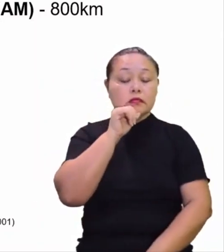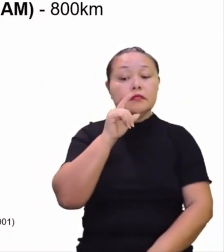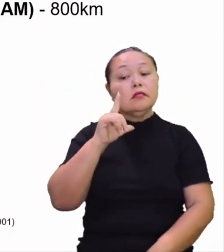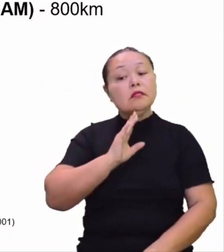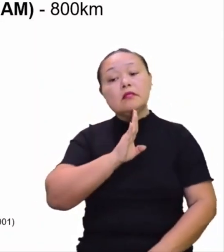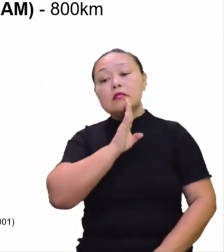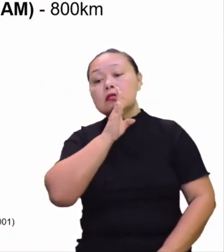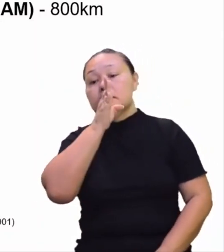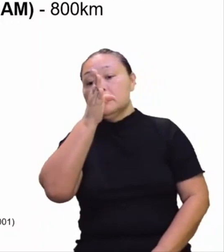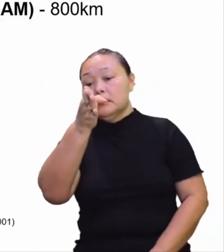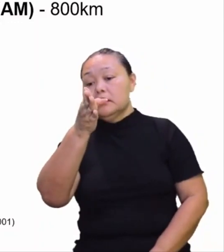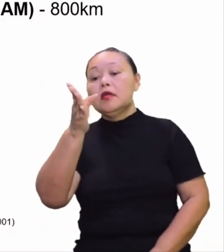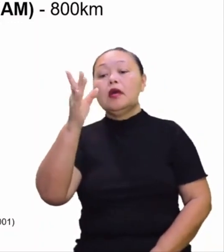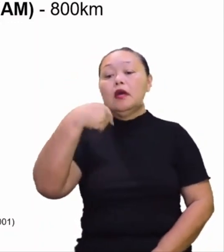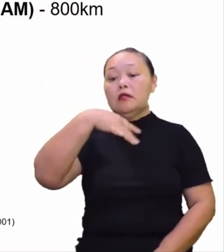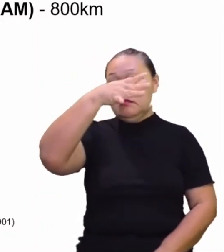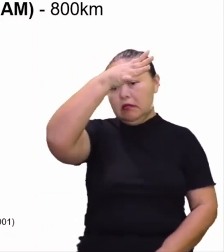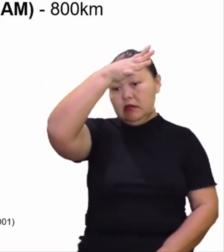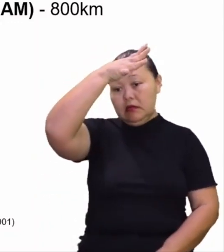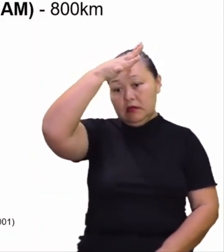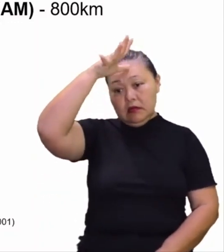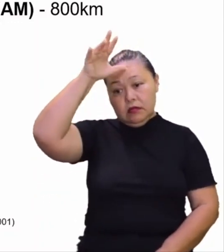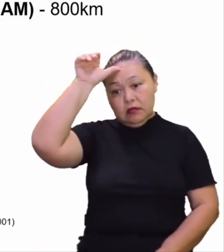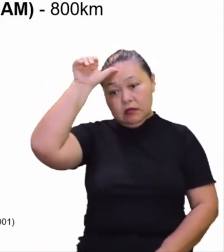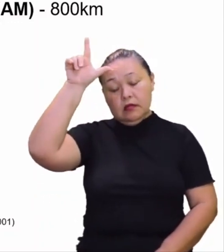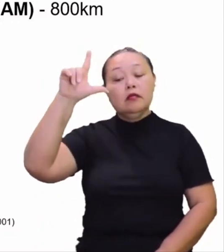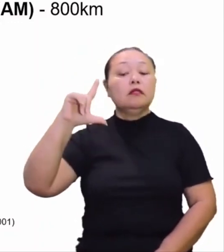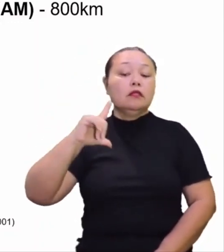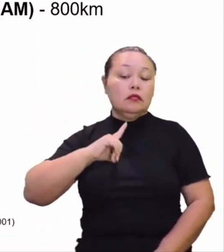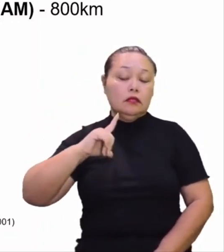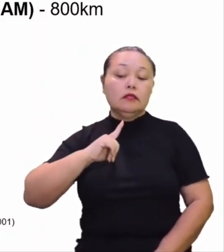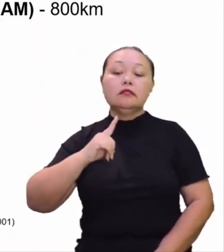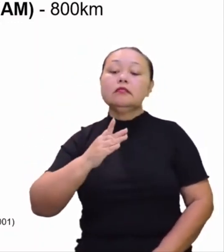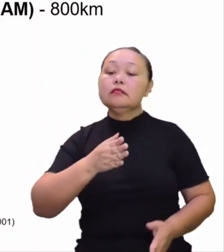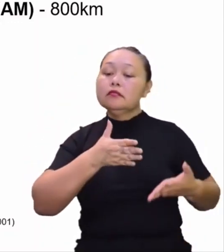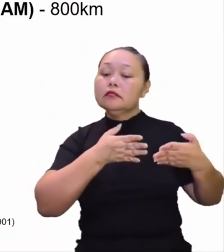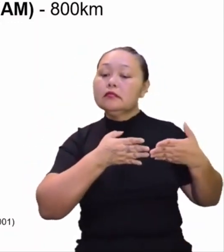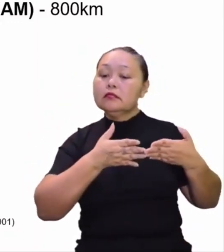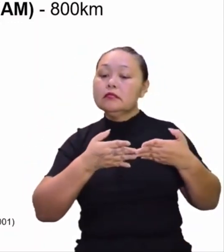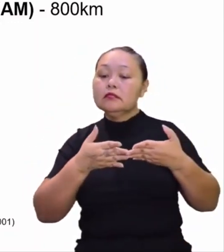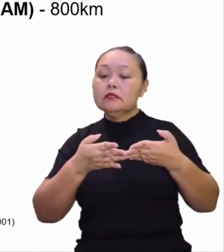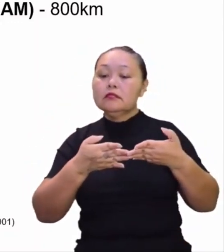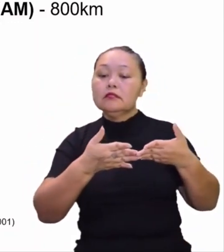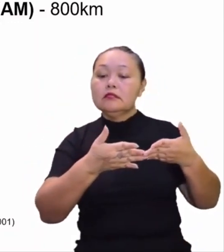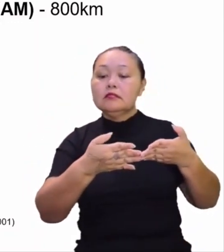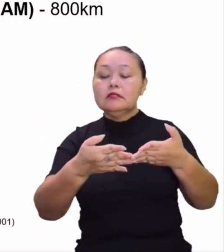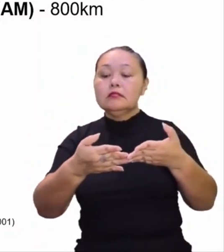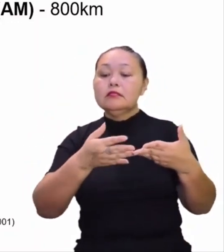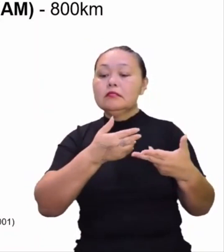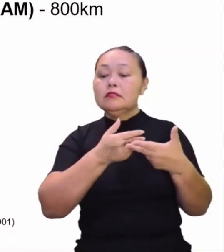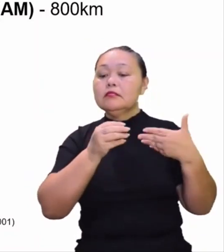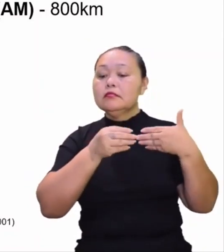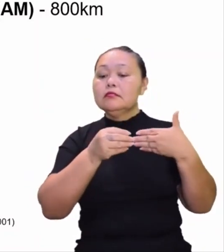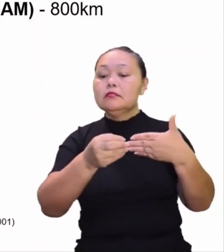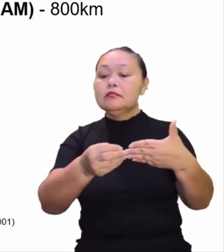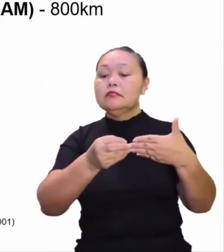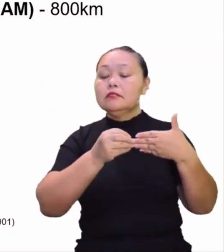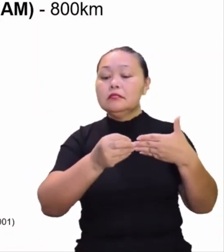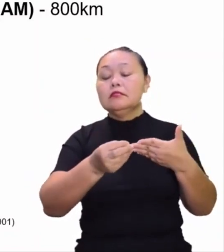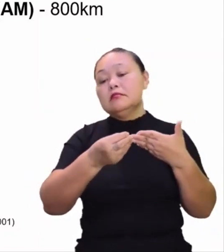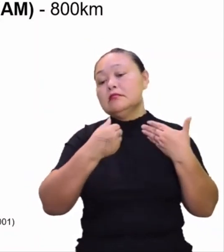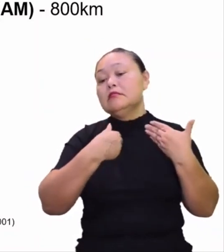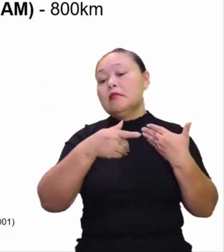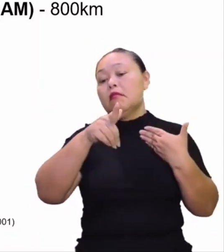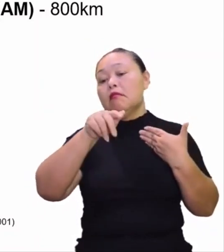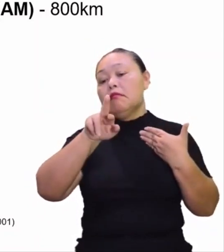o Amazonas, aí sim a gente vai ter a grande participação da hidrovia, principalmente aí no transporte dos